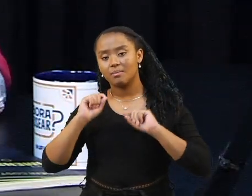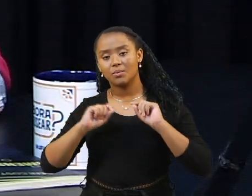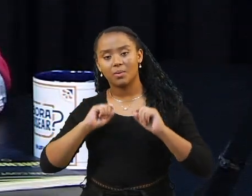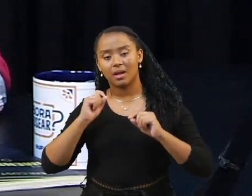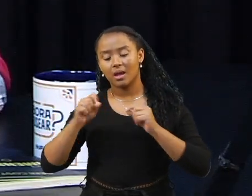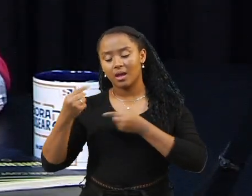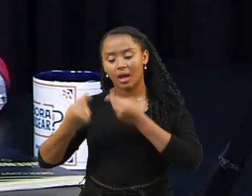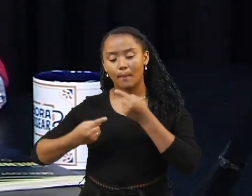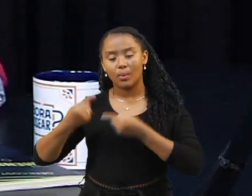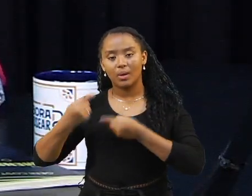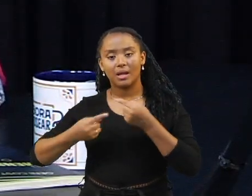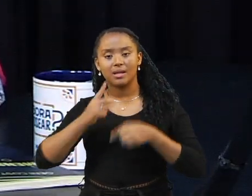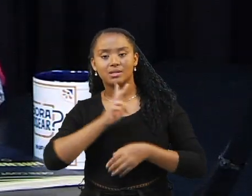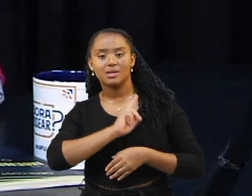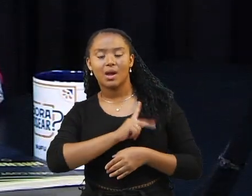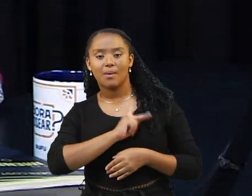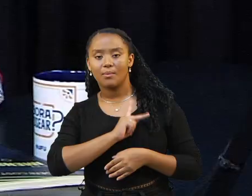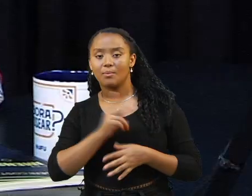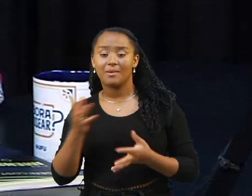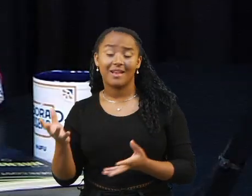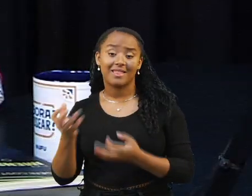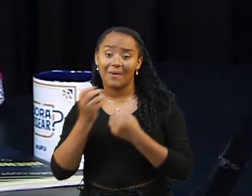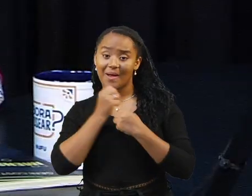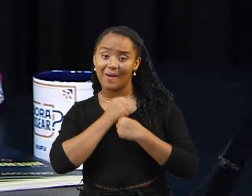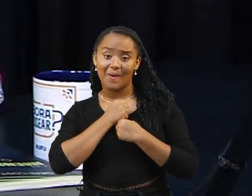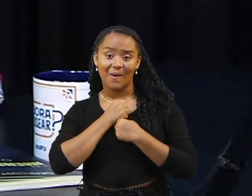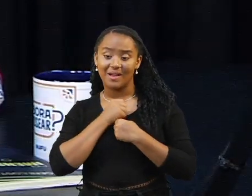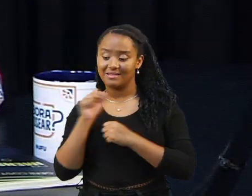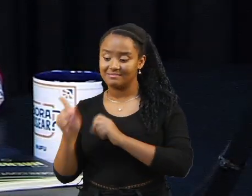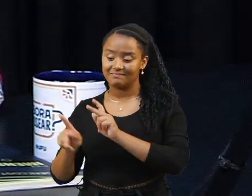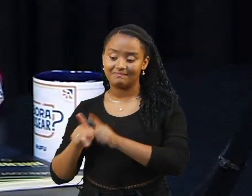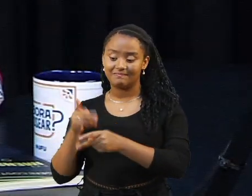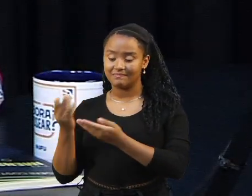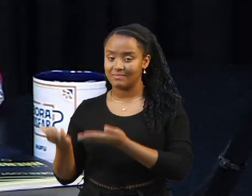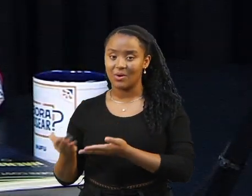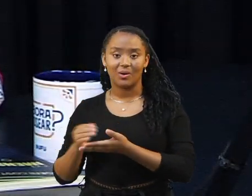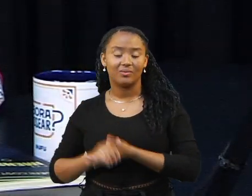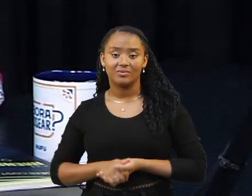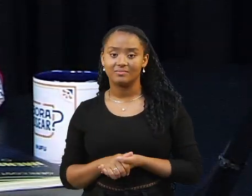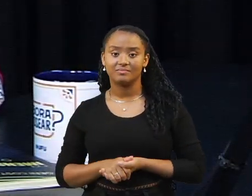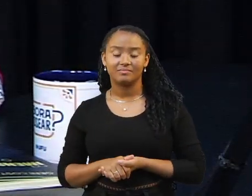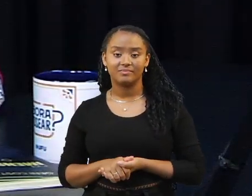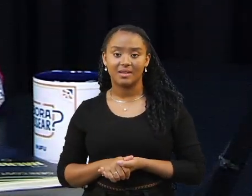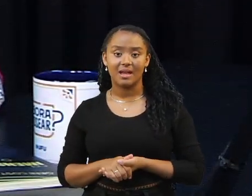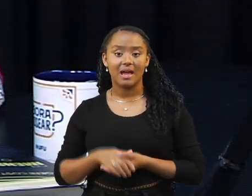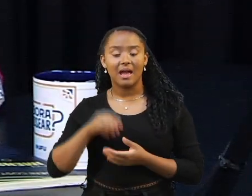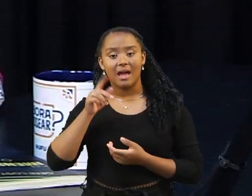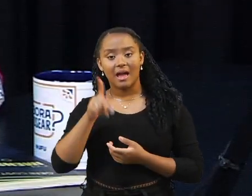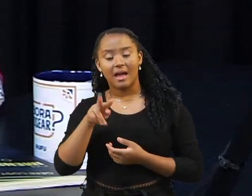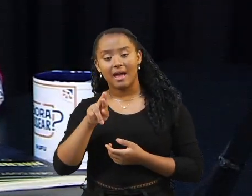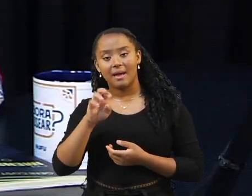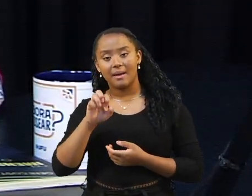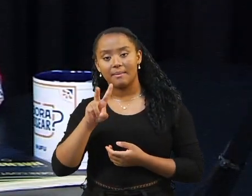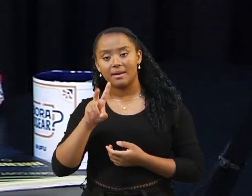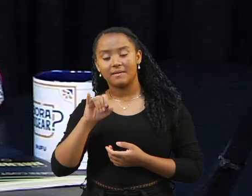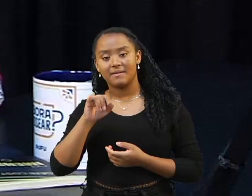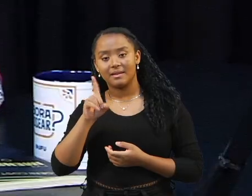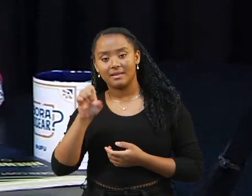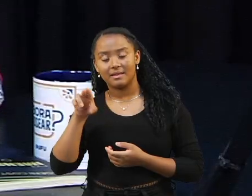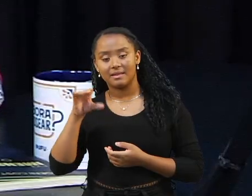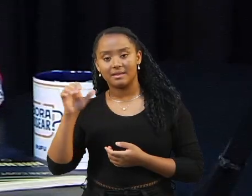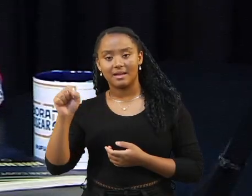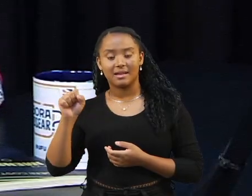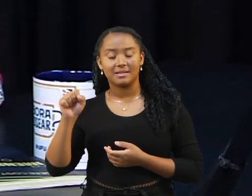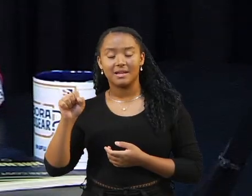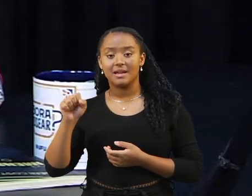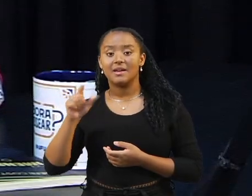chega à conclusão que as políticas públicas não acolhem esse público, a Previdência vai ter